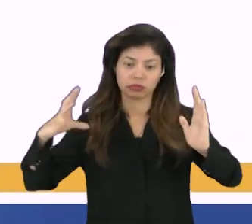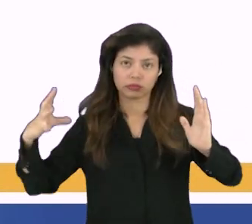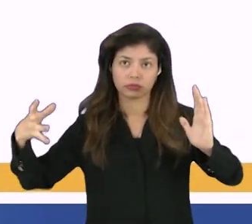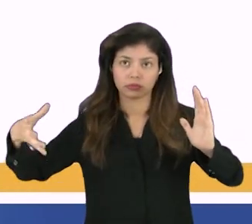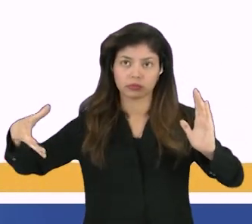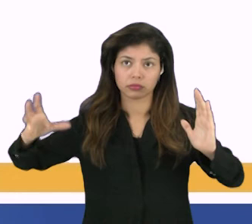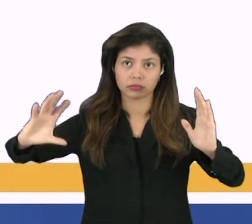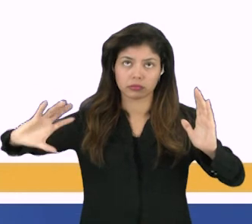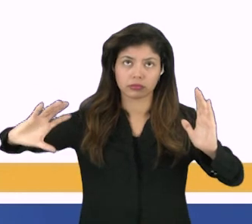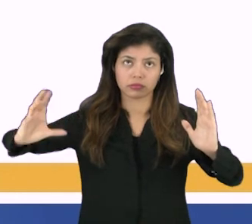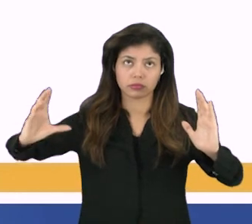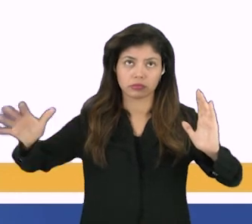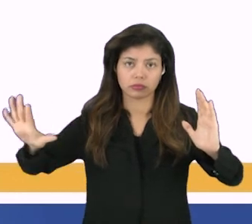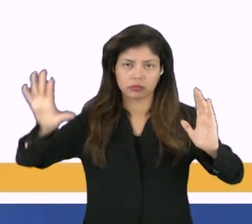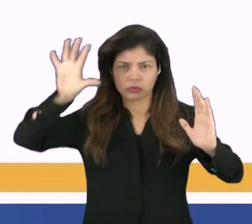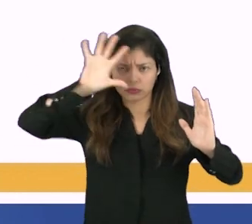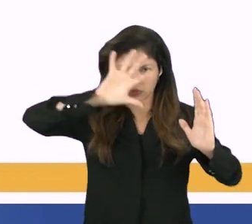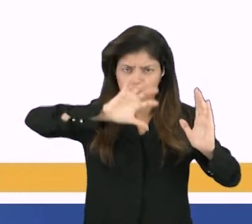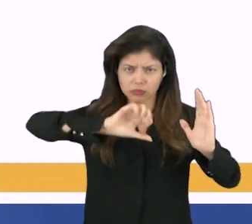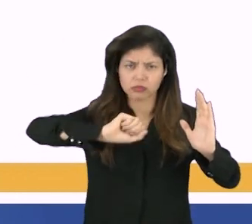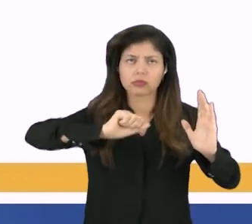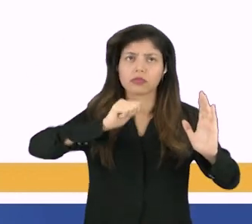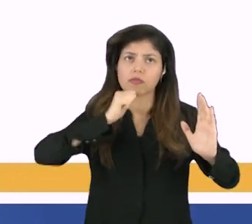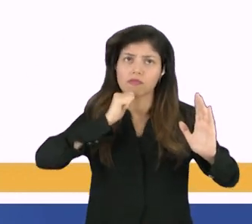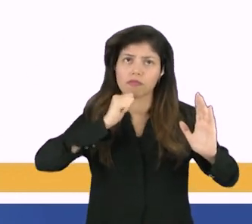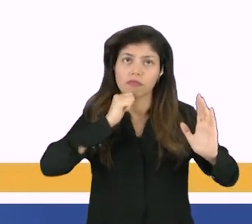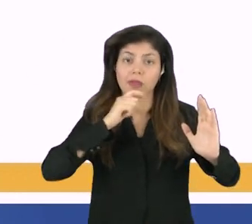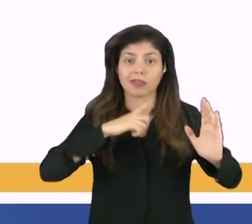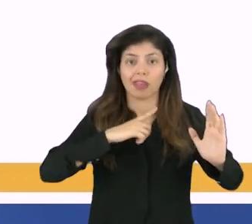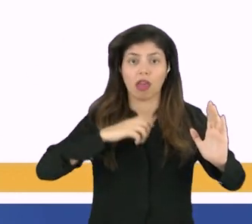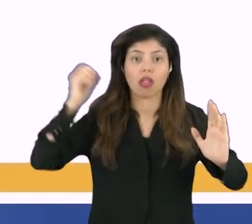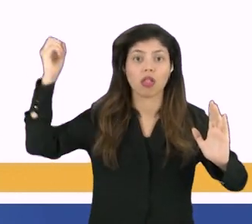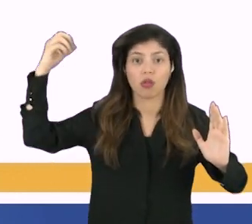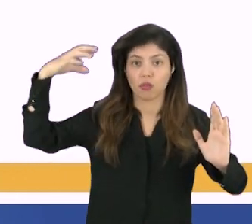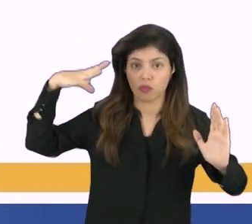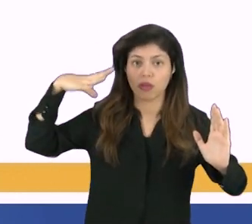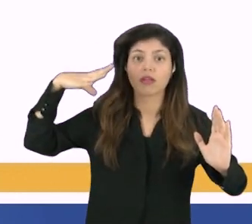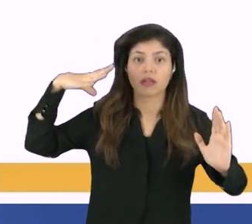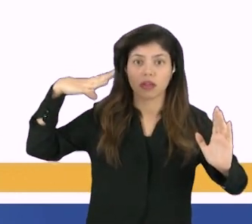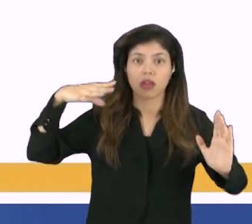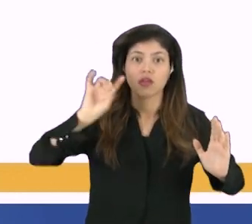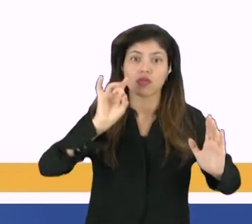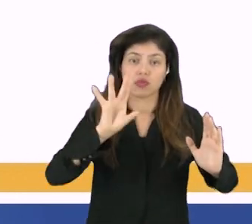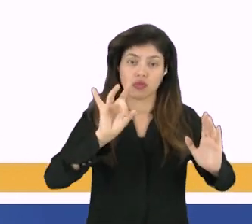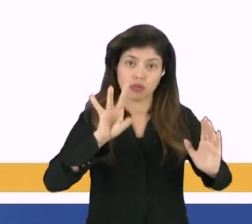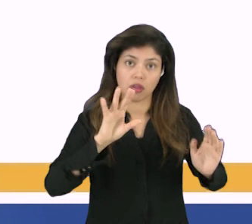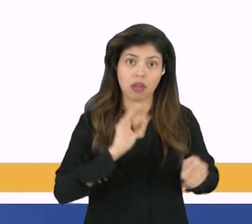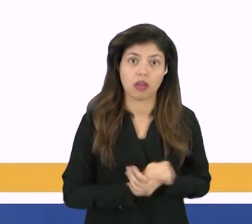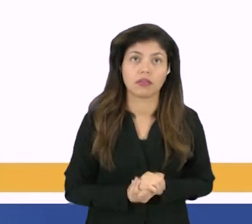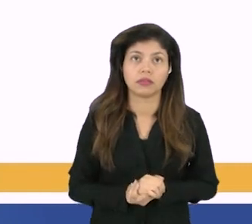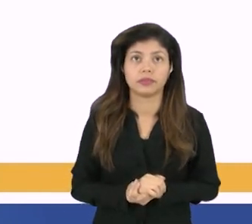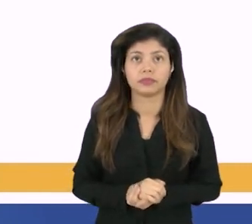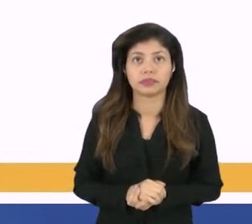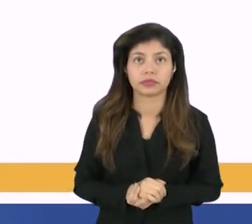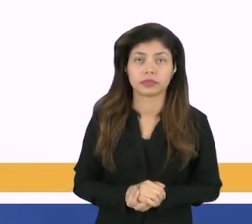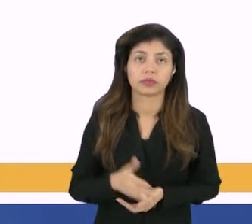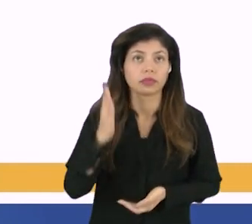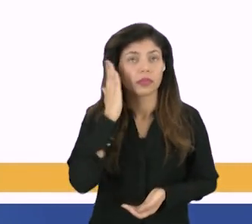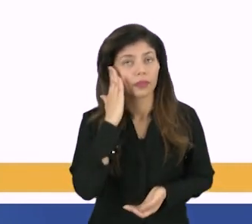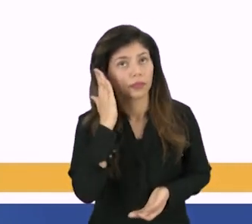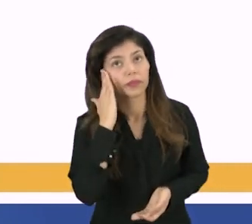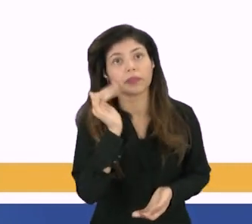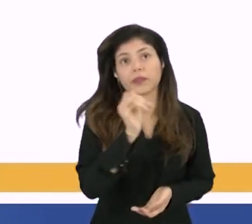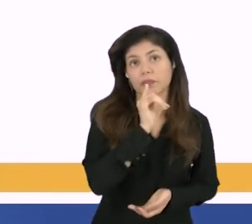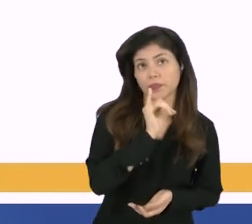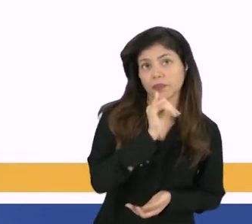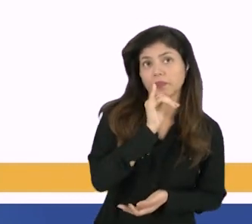escura, ainda tem um vestígio ali de luz, tá? Isso somente com os corpos extensos, tá? E aí nós vamos entender, o